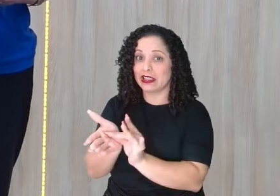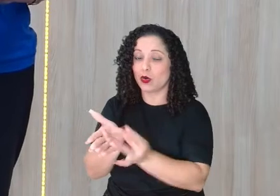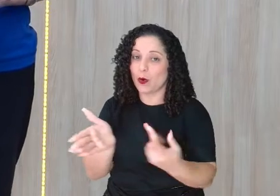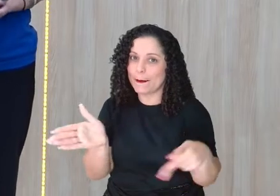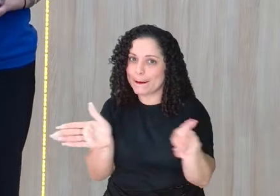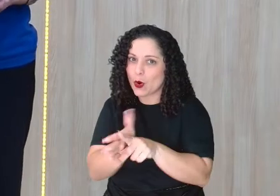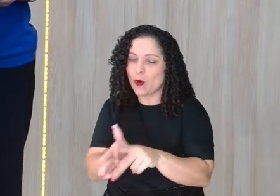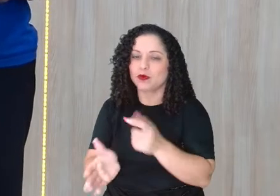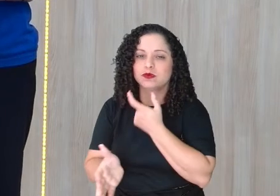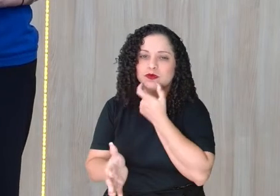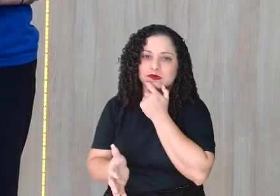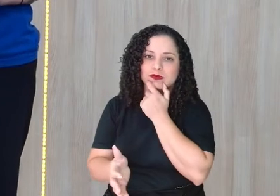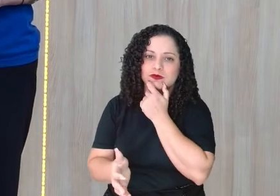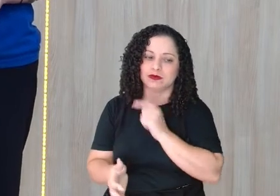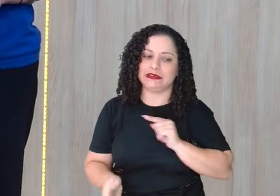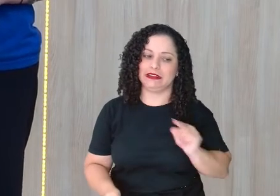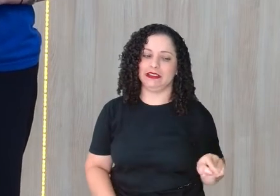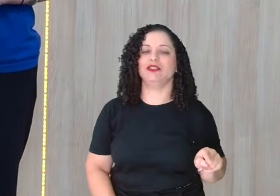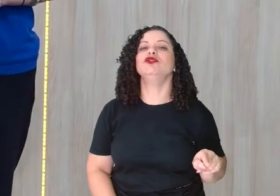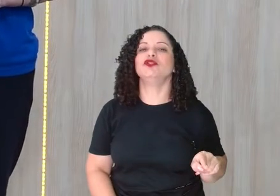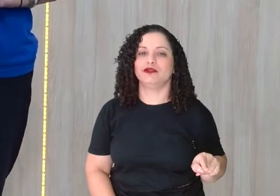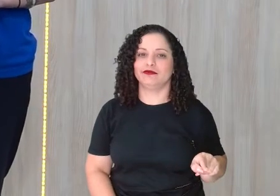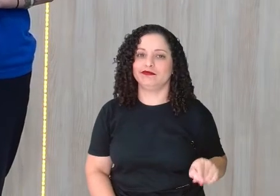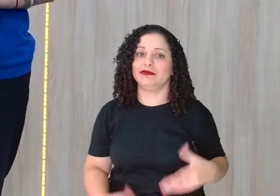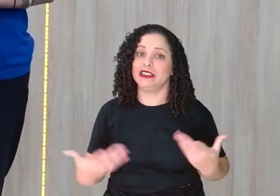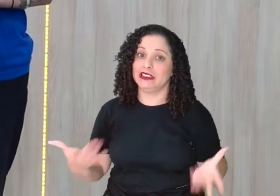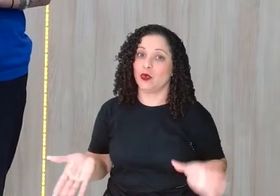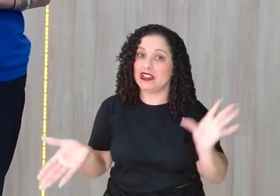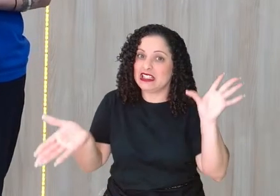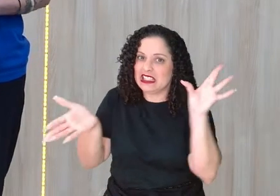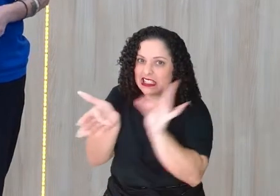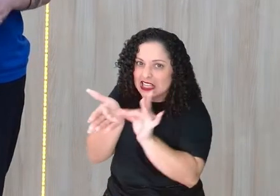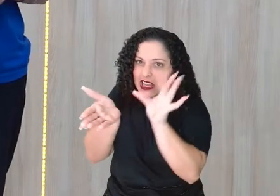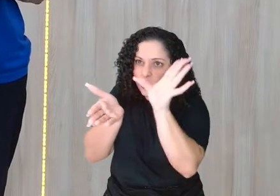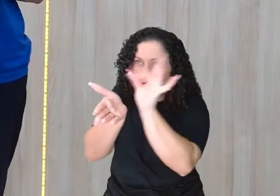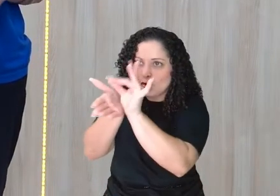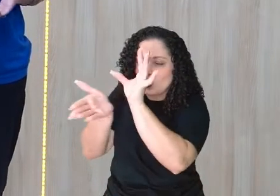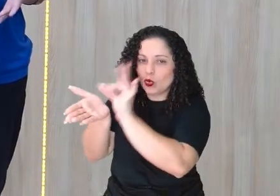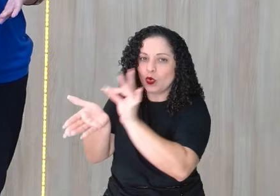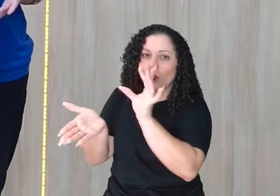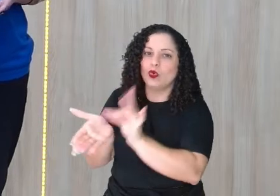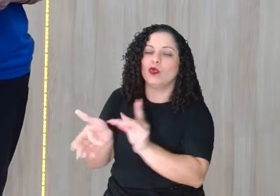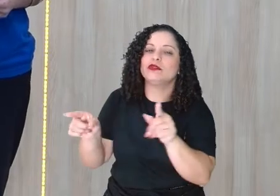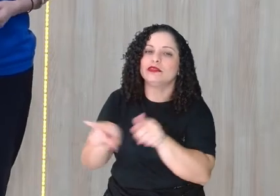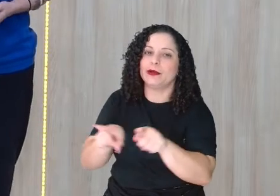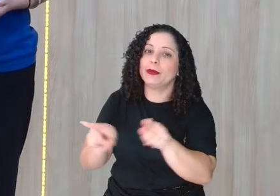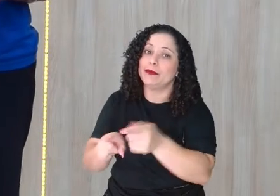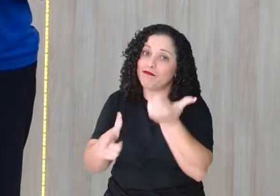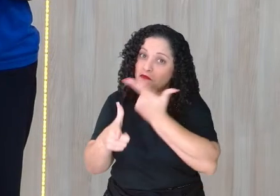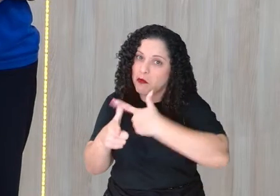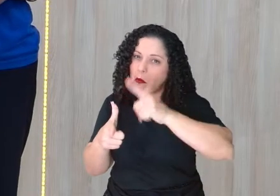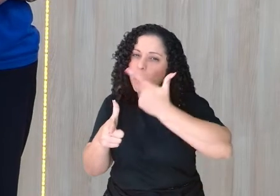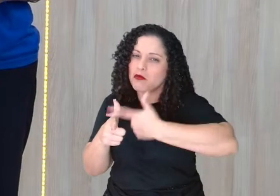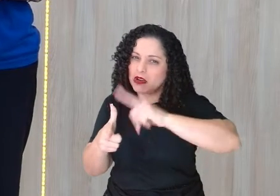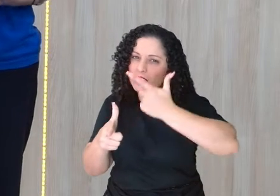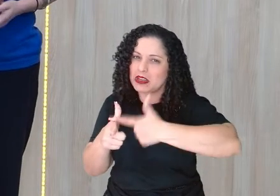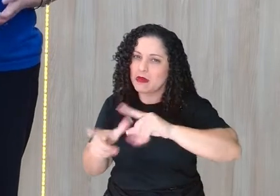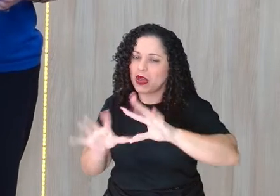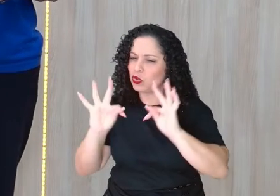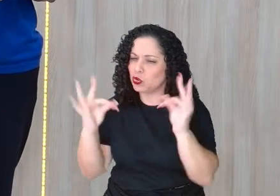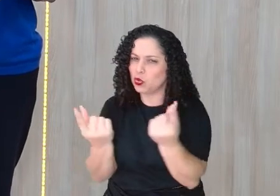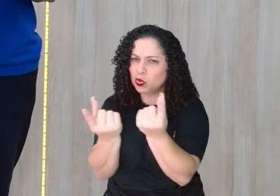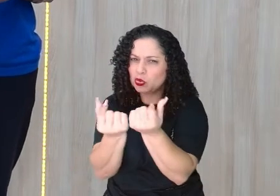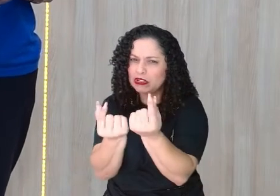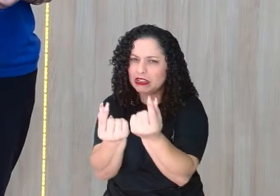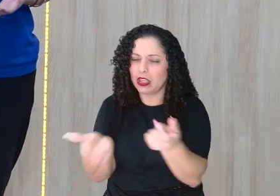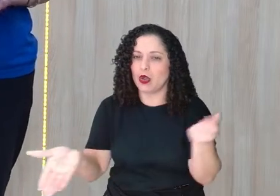selo coroa, inglês, da coroa inglesa, né? Então, começa a criar uma insatisfação, assim, porque tudo era taxado, né?